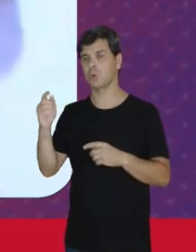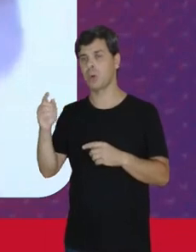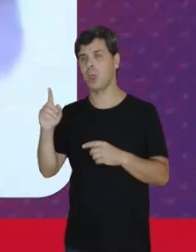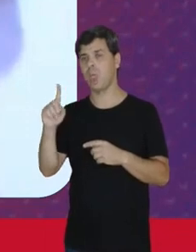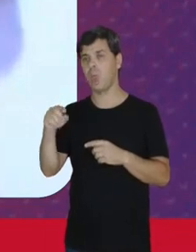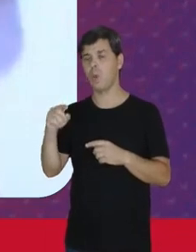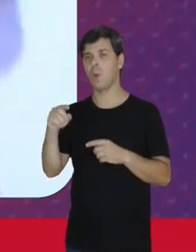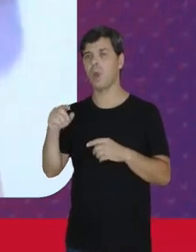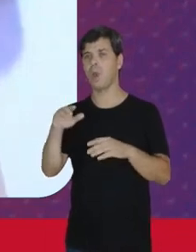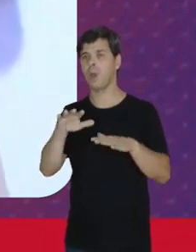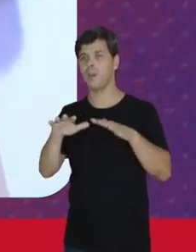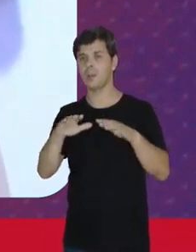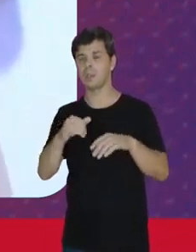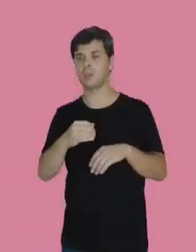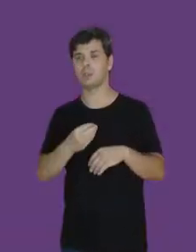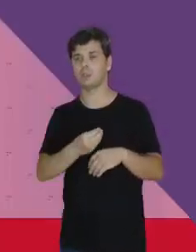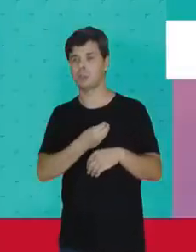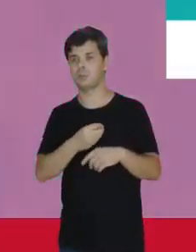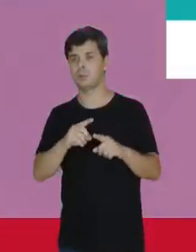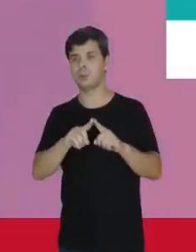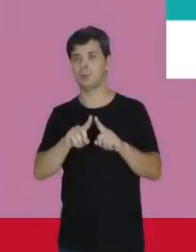e um projeto de sociedade, né?